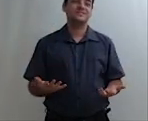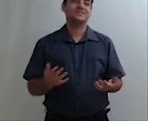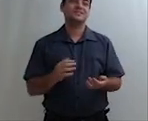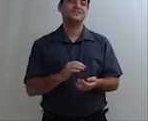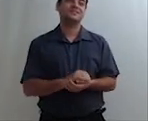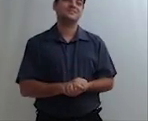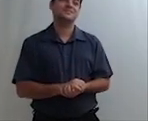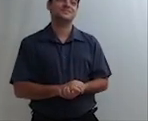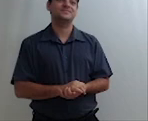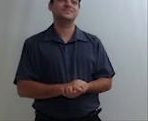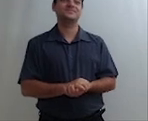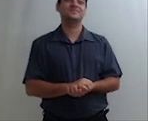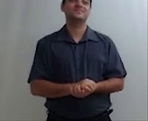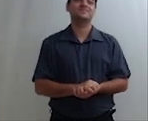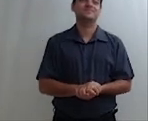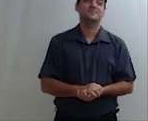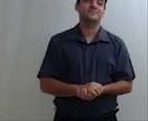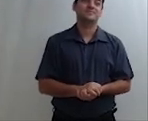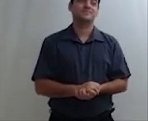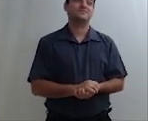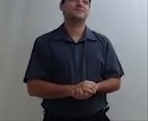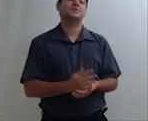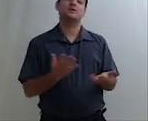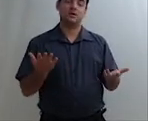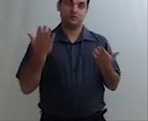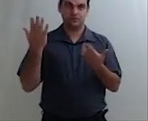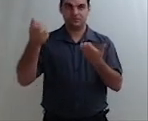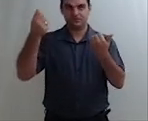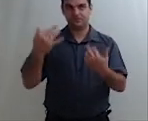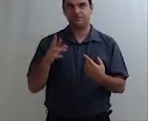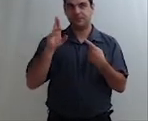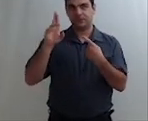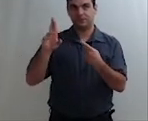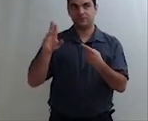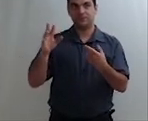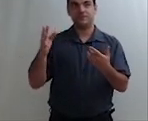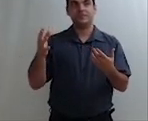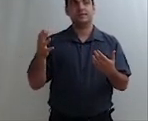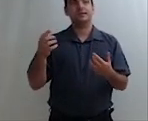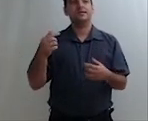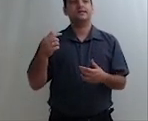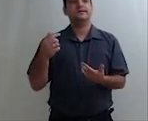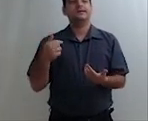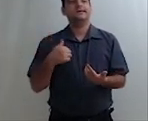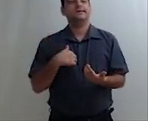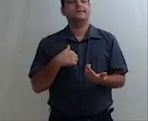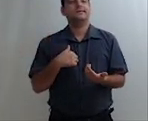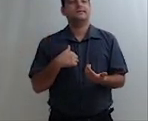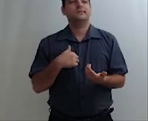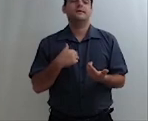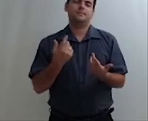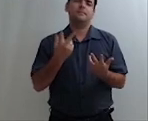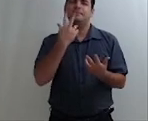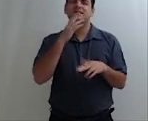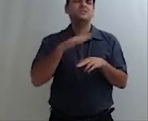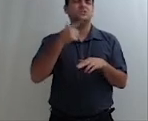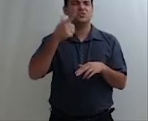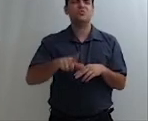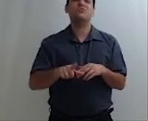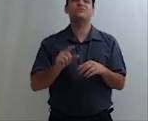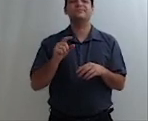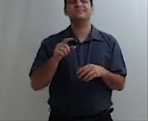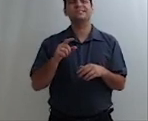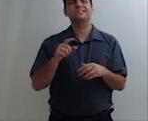eh senhor Ministro relatou eh hoje estamos diante de um caso mais um caso né de